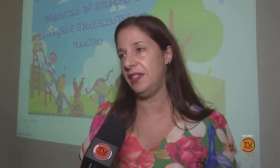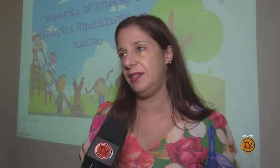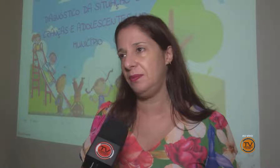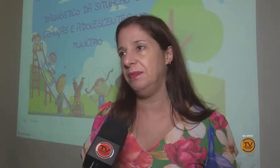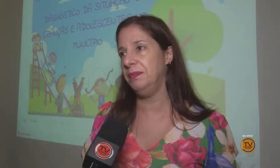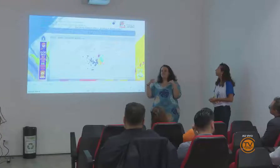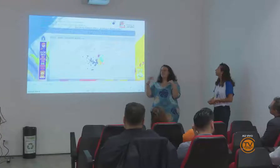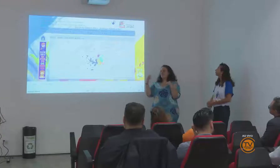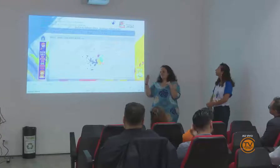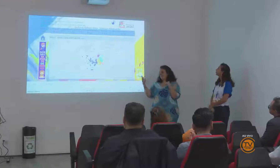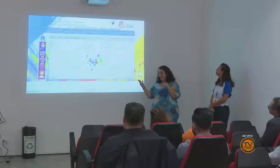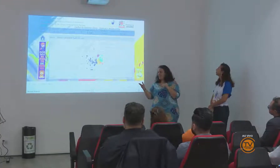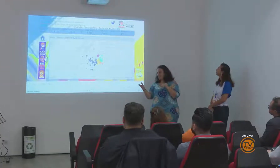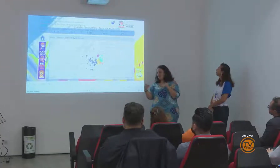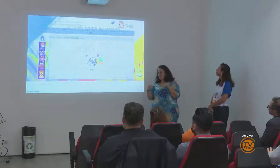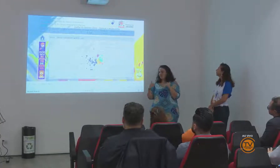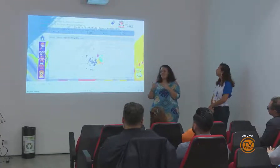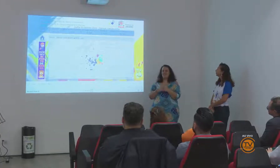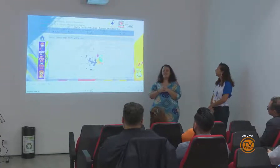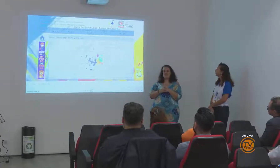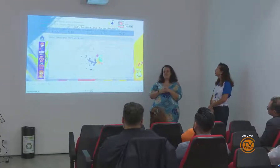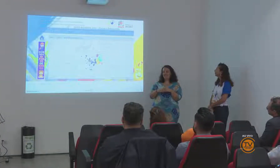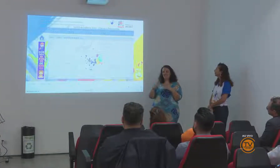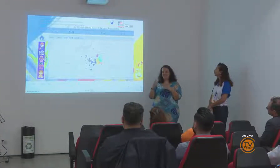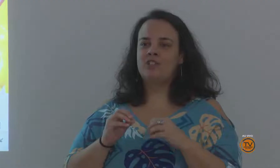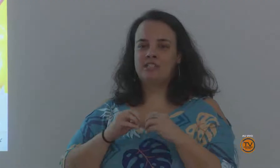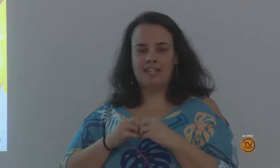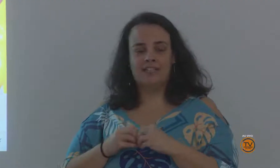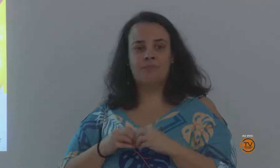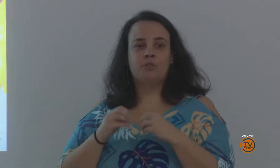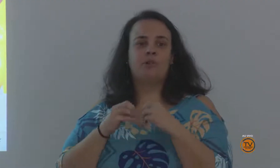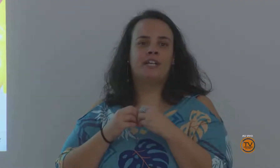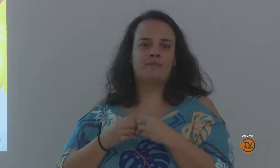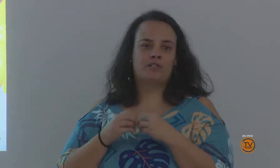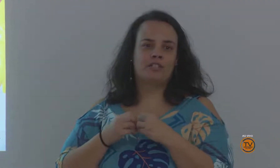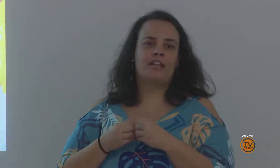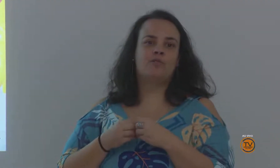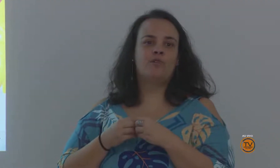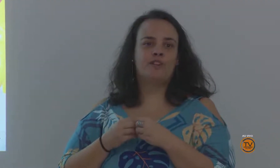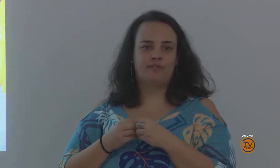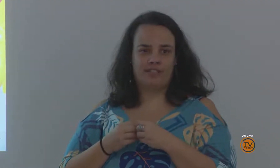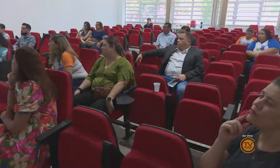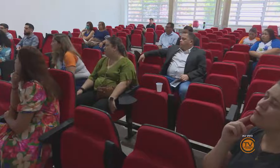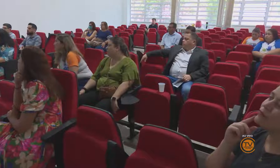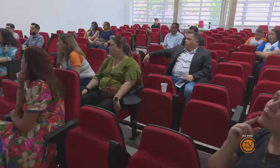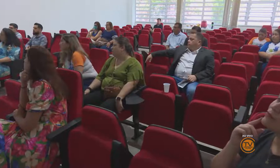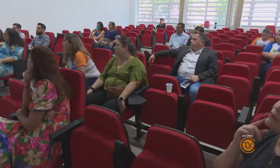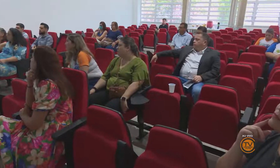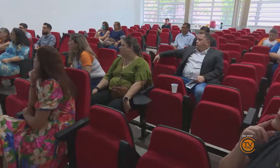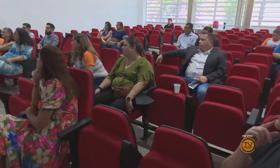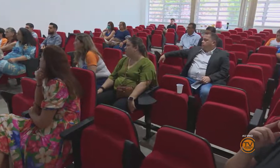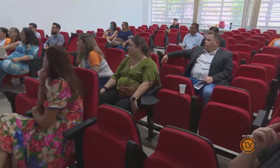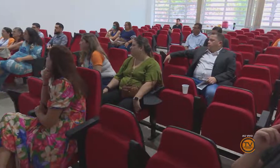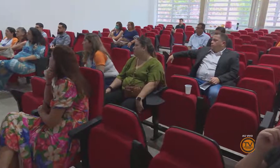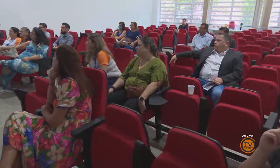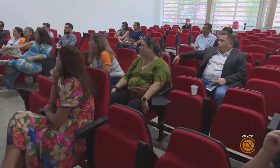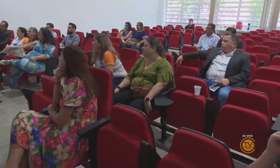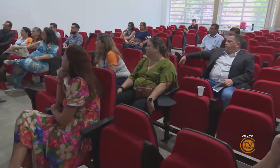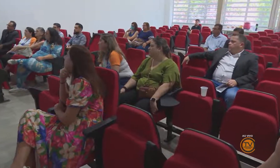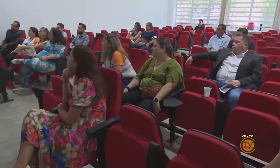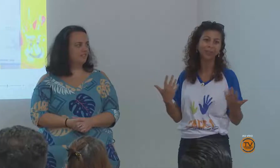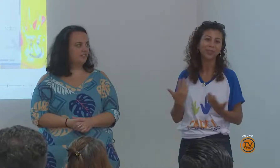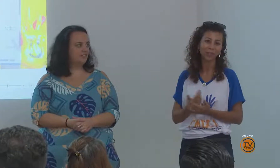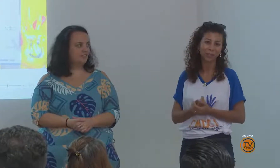e adolescentes. O repasse do valor do imposto de renda é fundamental para essas crianças, além de ser uma forma